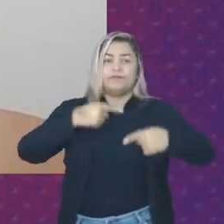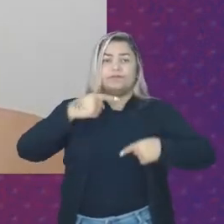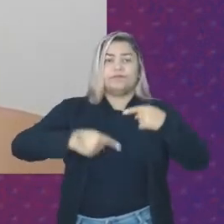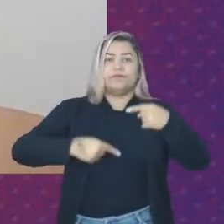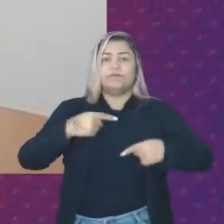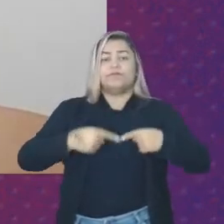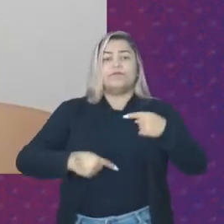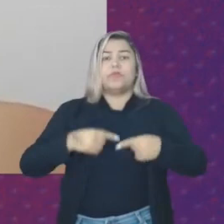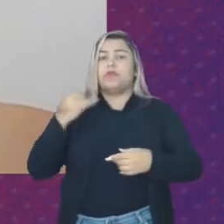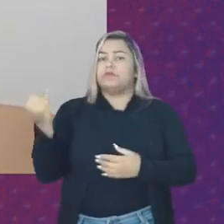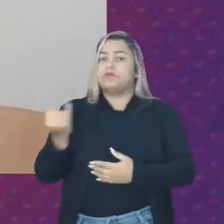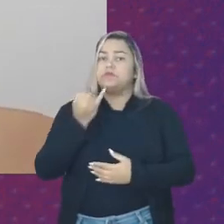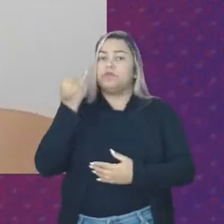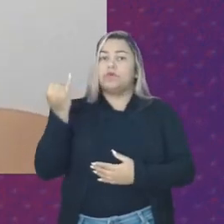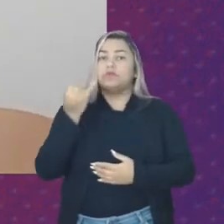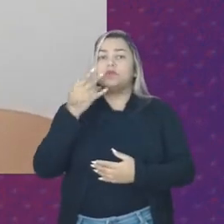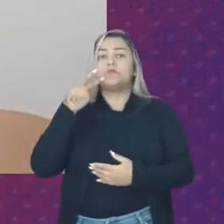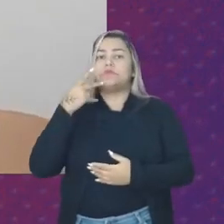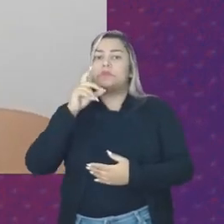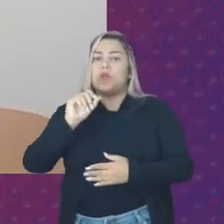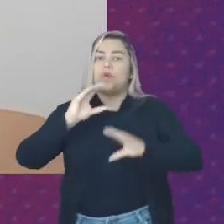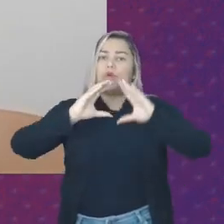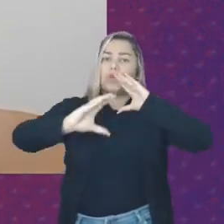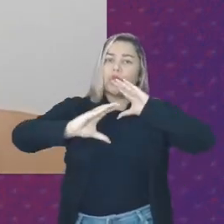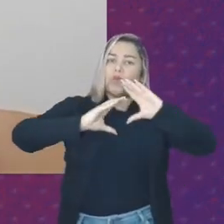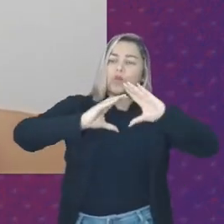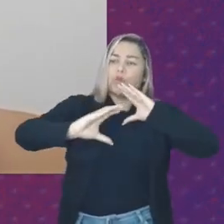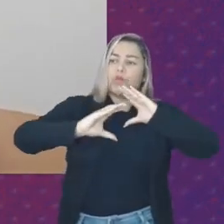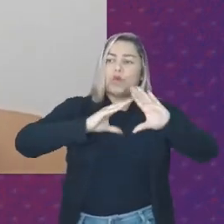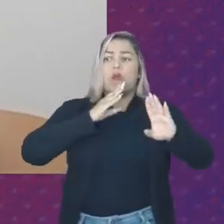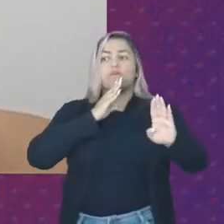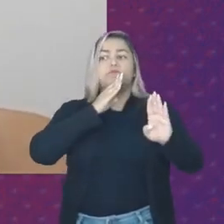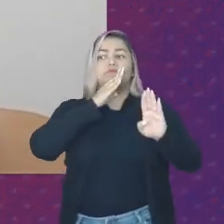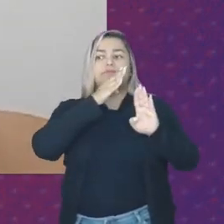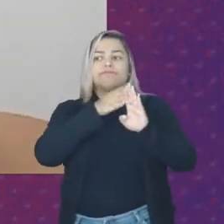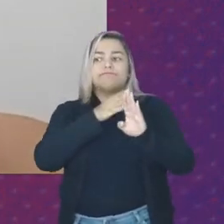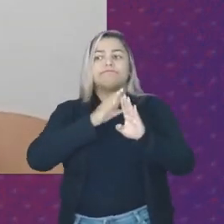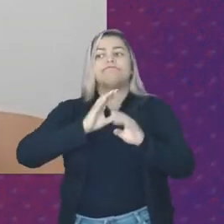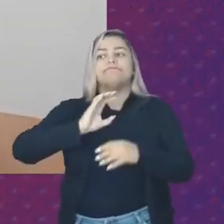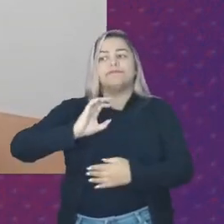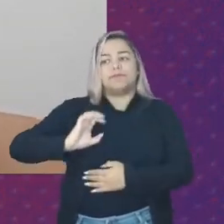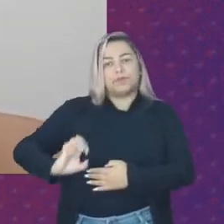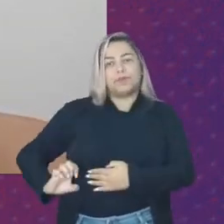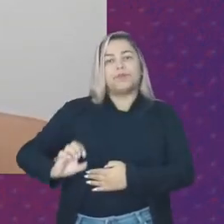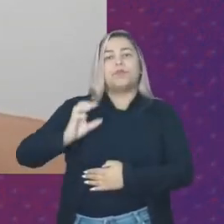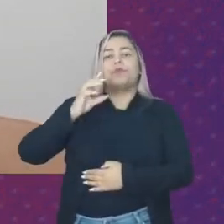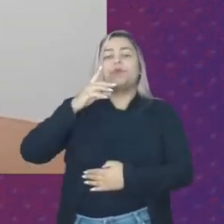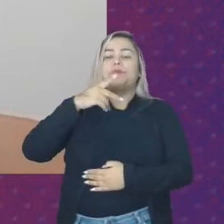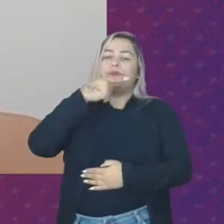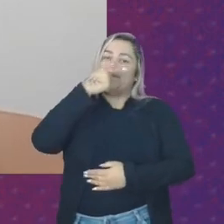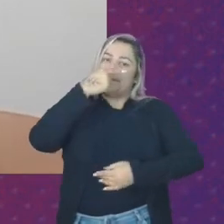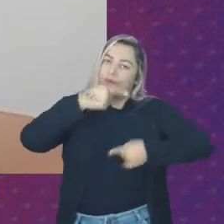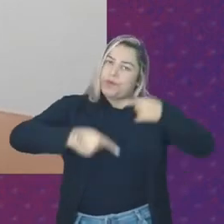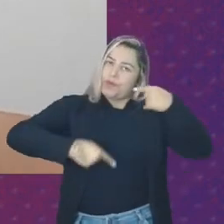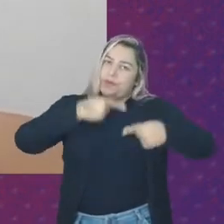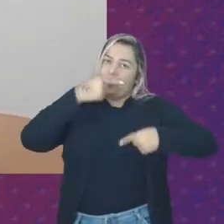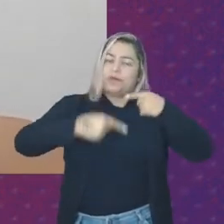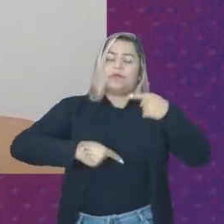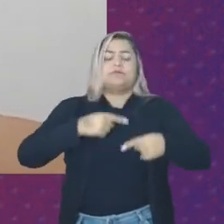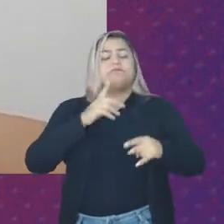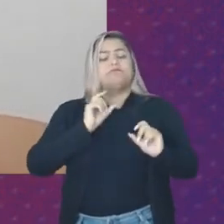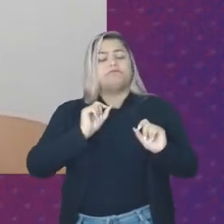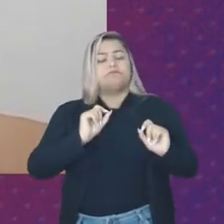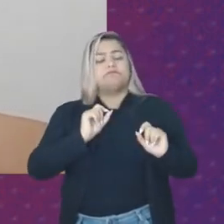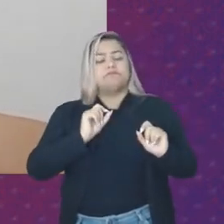é fundamental para uma comunicação, principalmente de esquerda, na política. As pessoas querem se